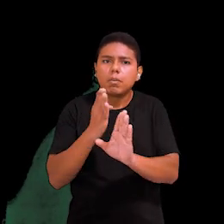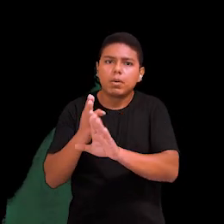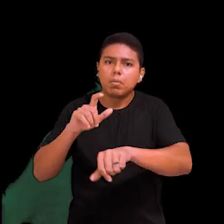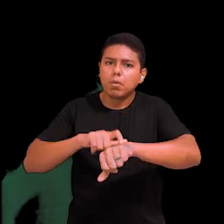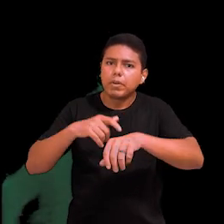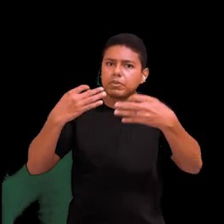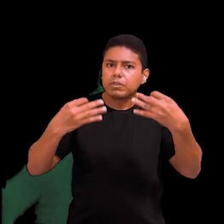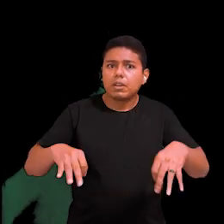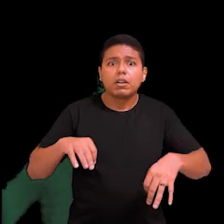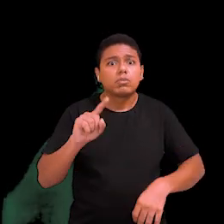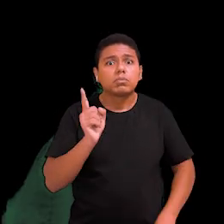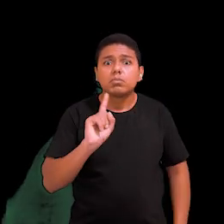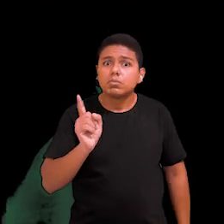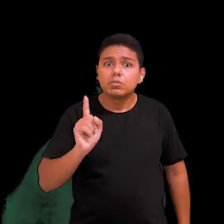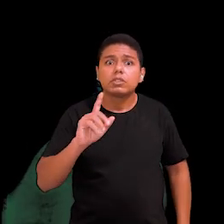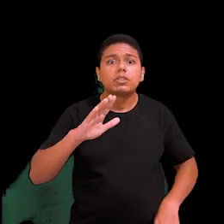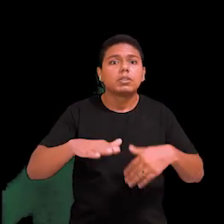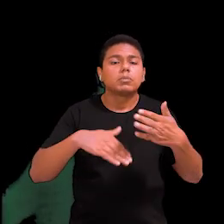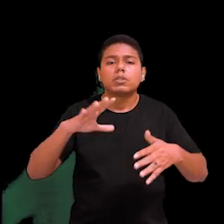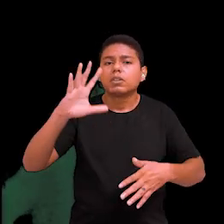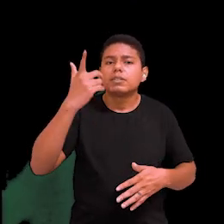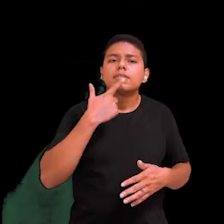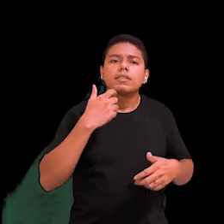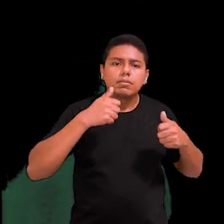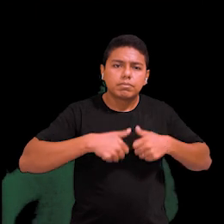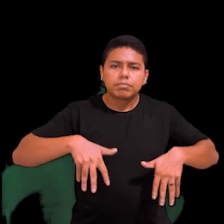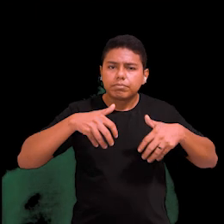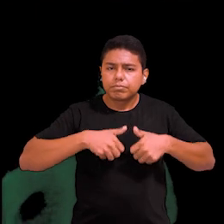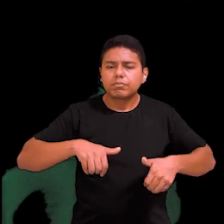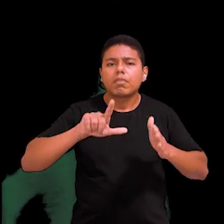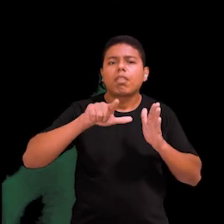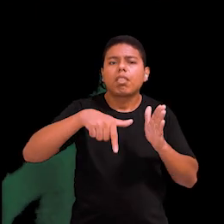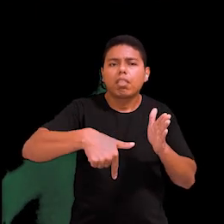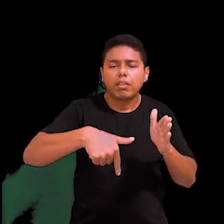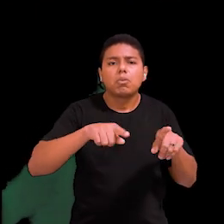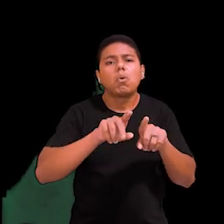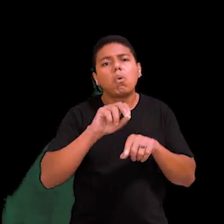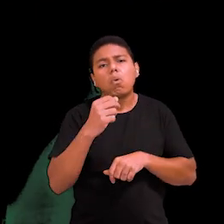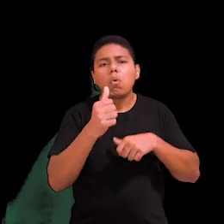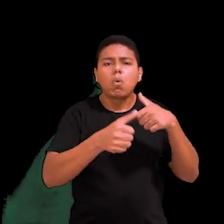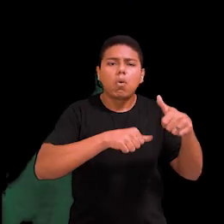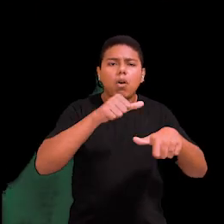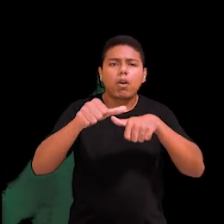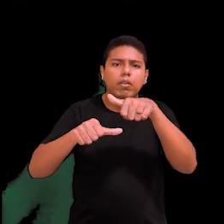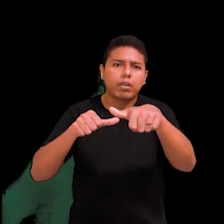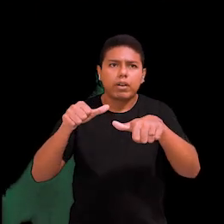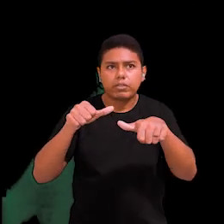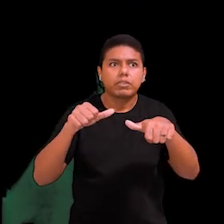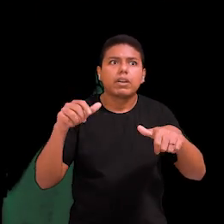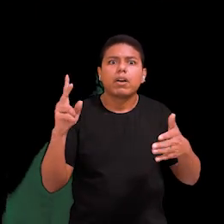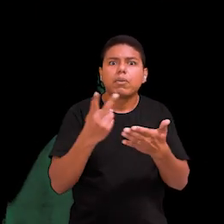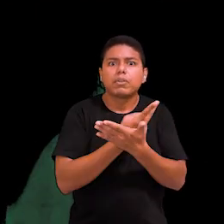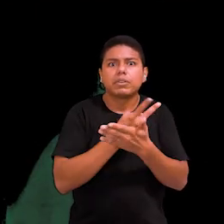inclusive, não ser diagnosticado oportunamente e apresentar hemorragias tardias, ou